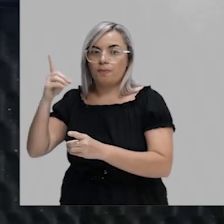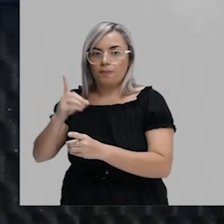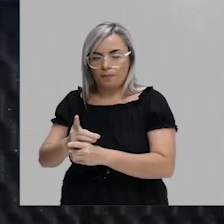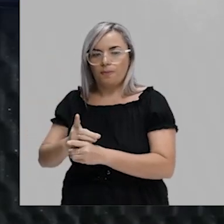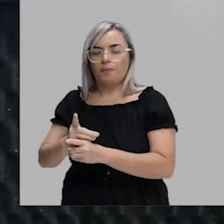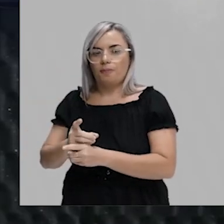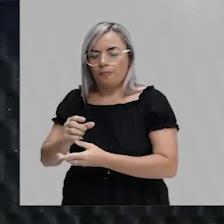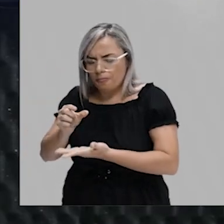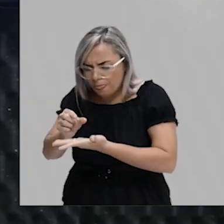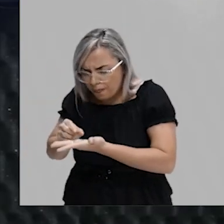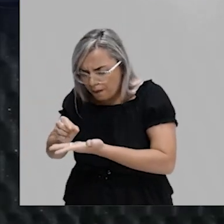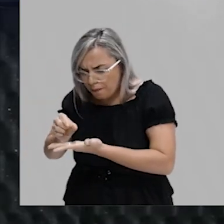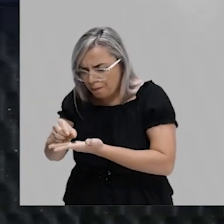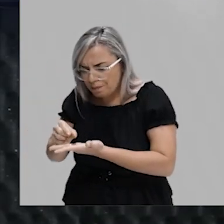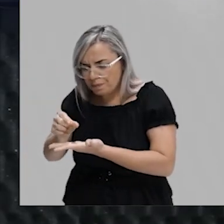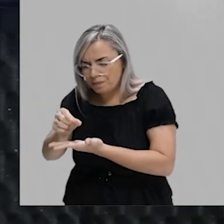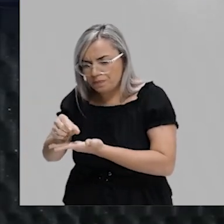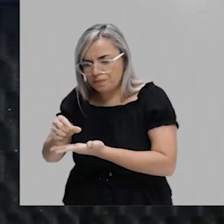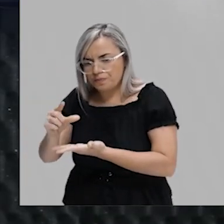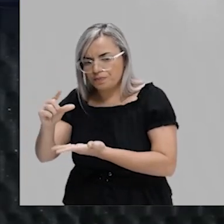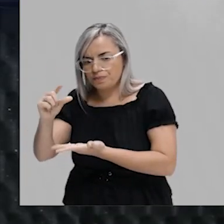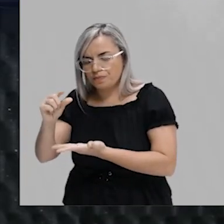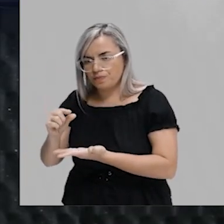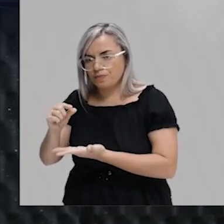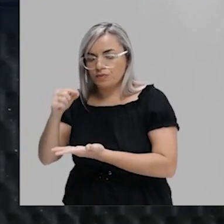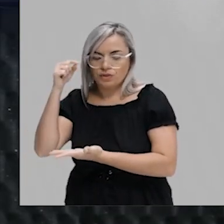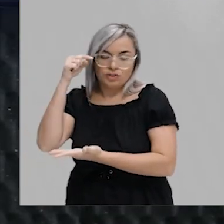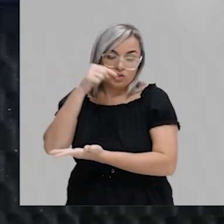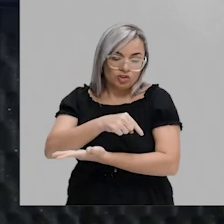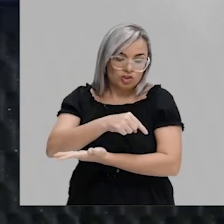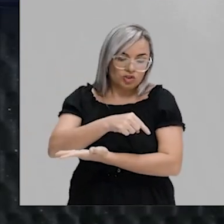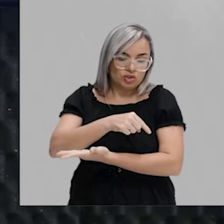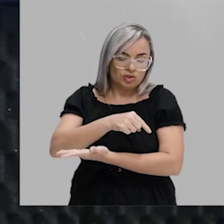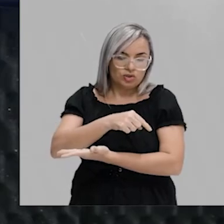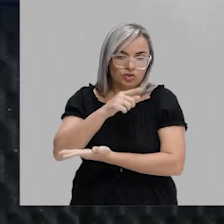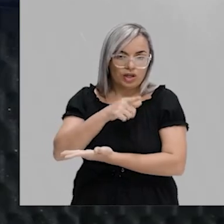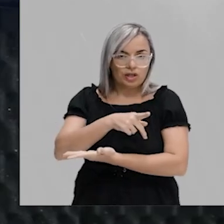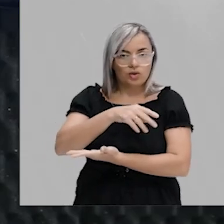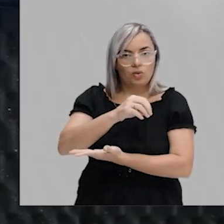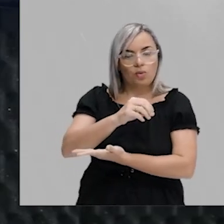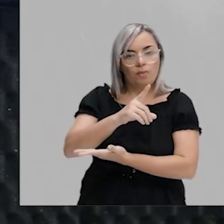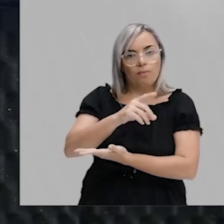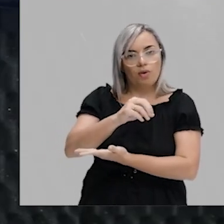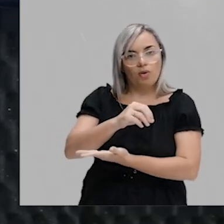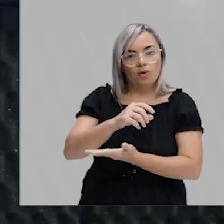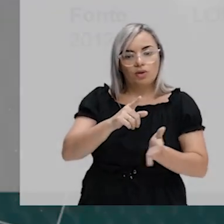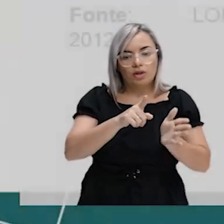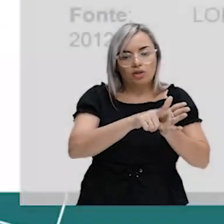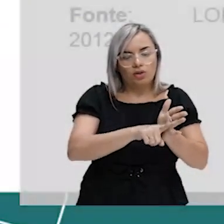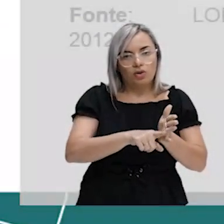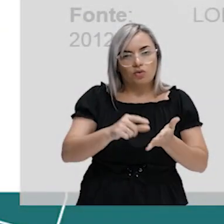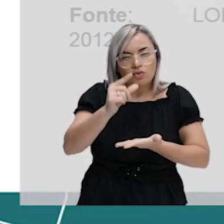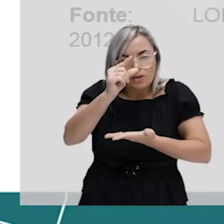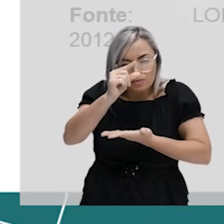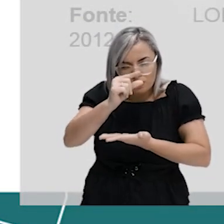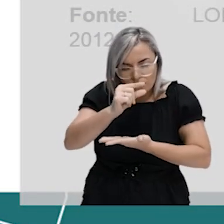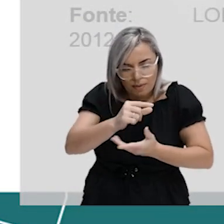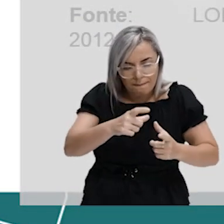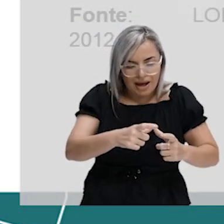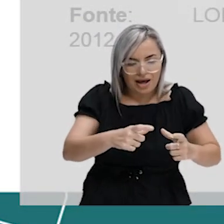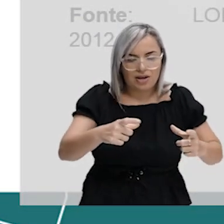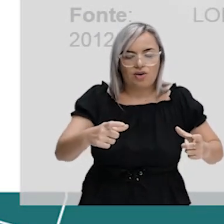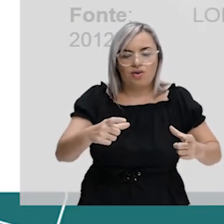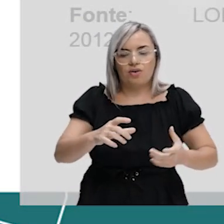menores. E mais próximo do polo negativo, os fragmentos maiores. Então, ó, chegou aqui no